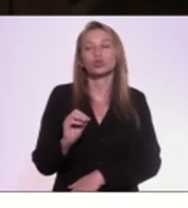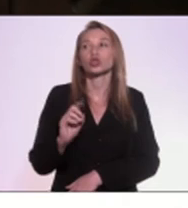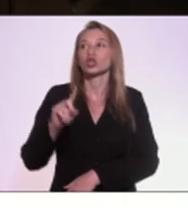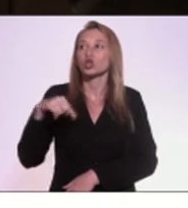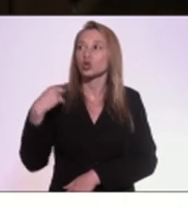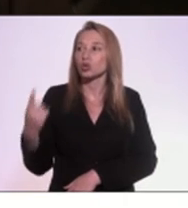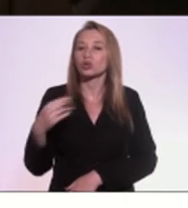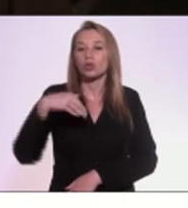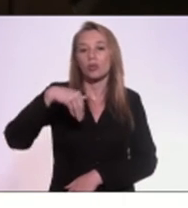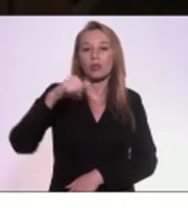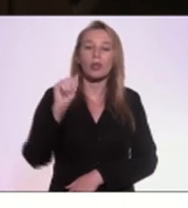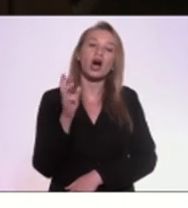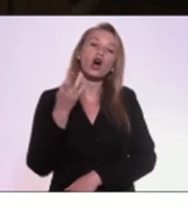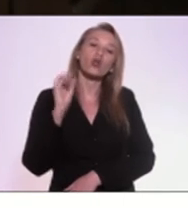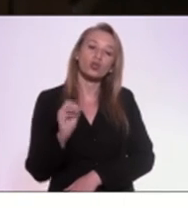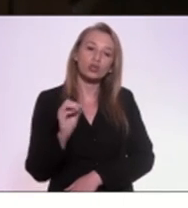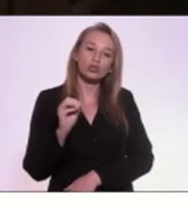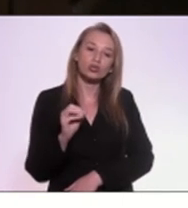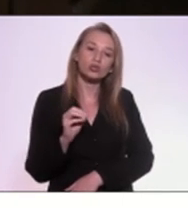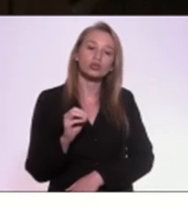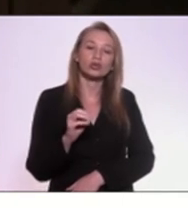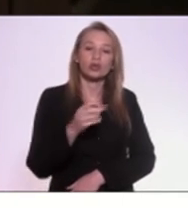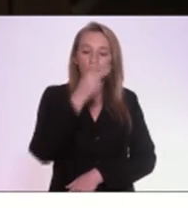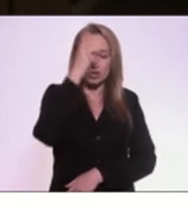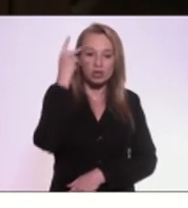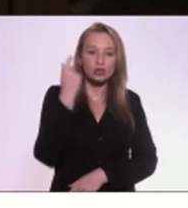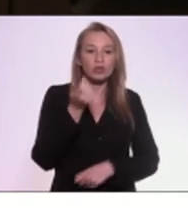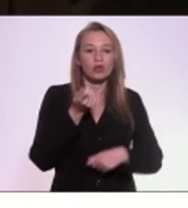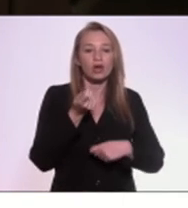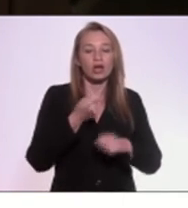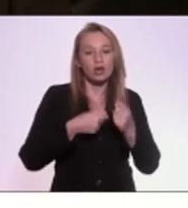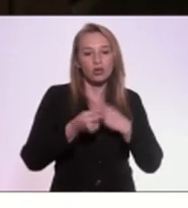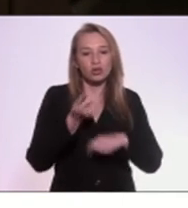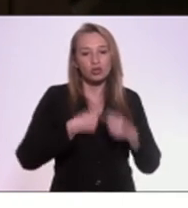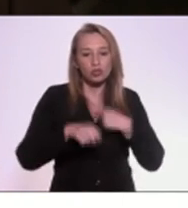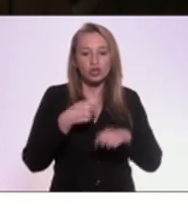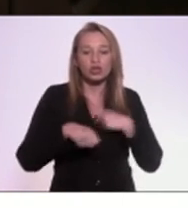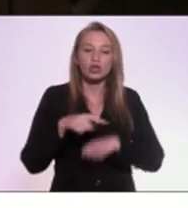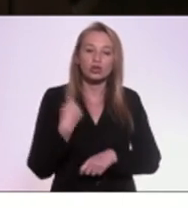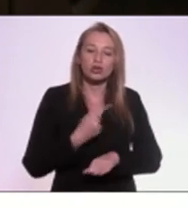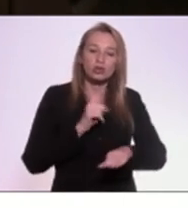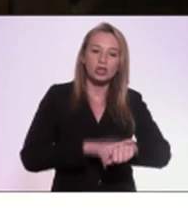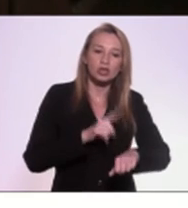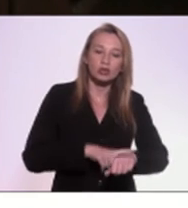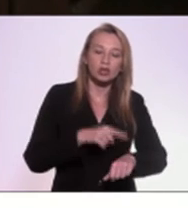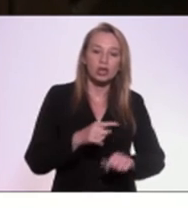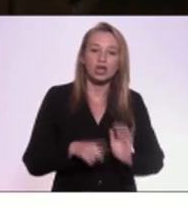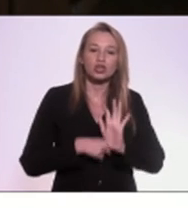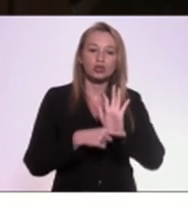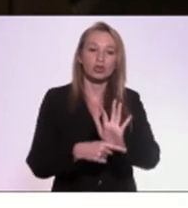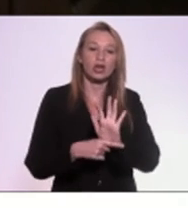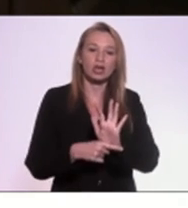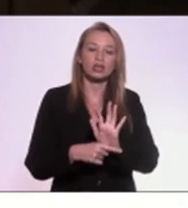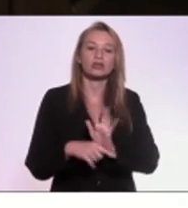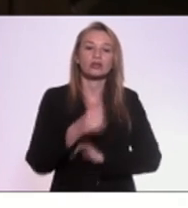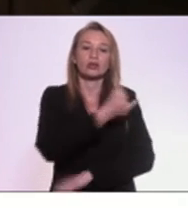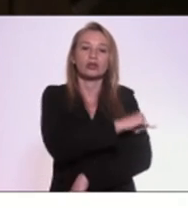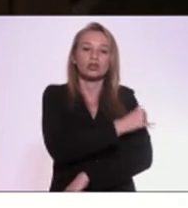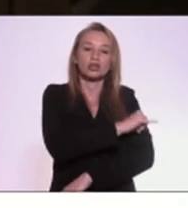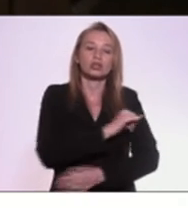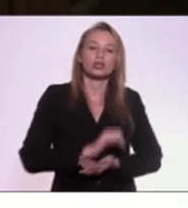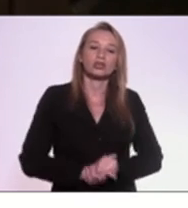como Mauro Osório, por exemplo, são economistas do nosso tempo que têm buscado dar essa contribuição ao Rio de